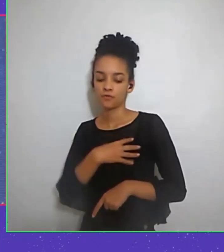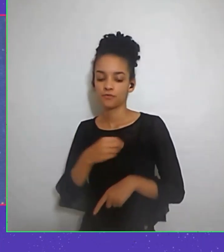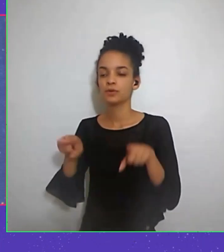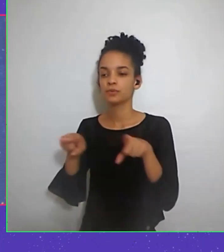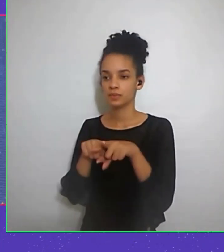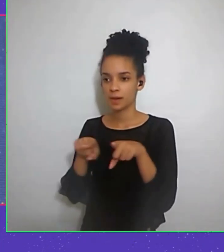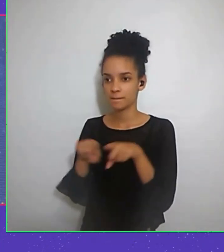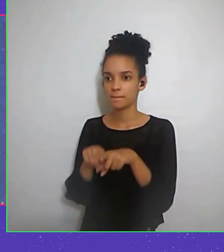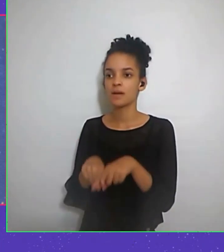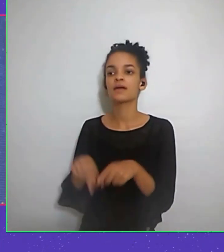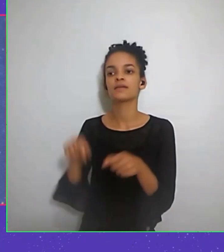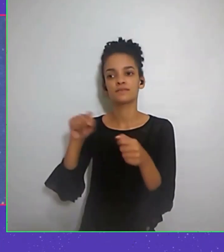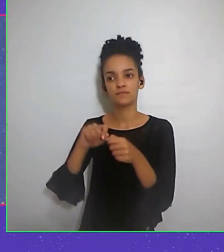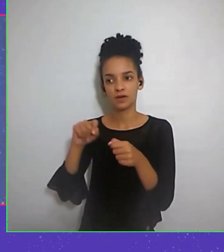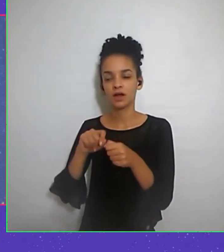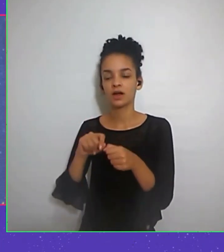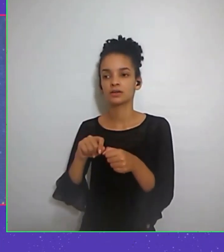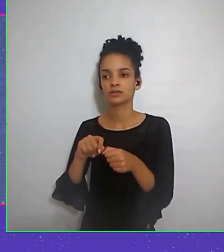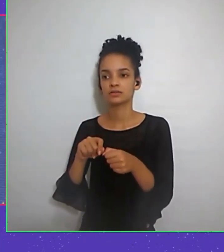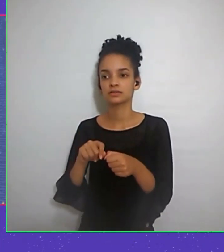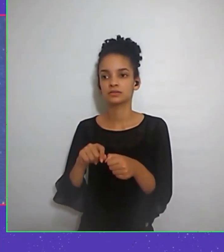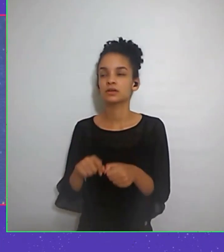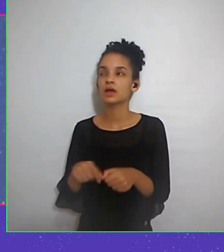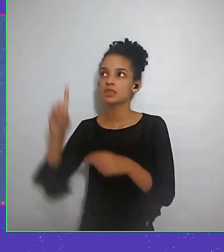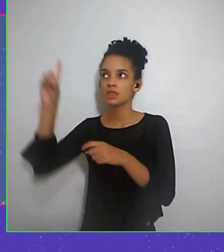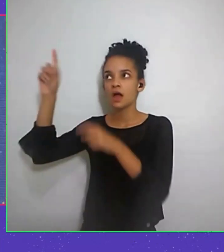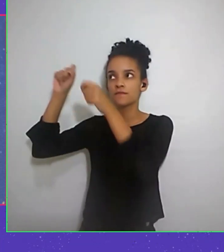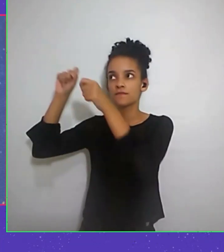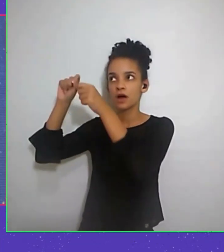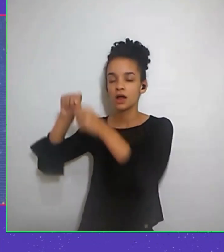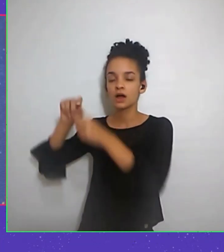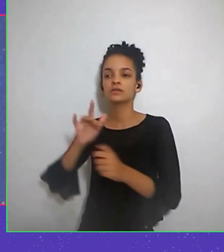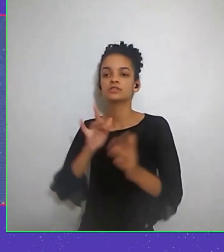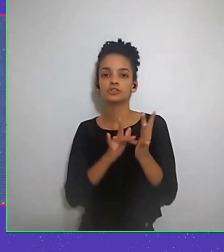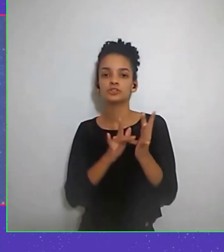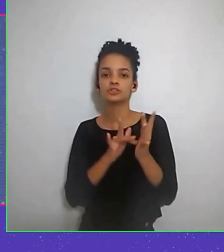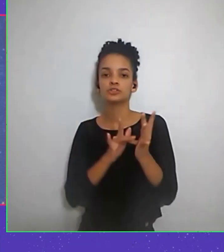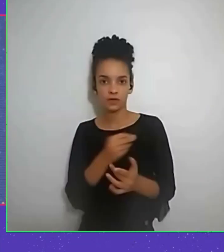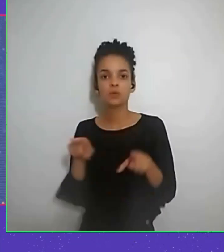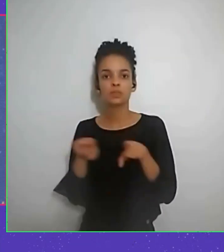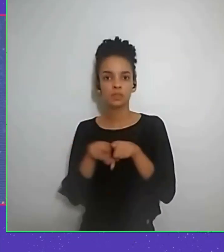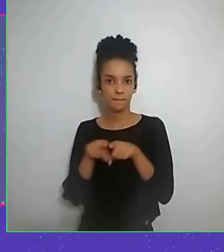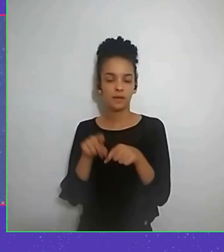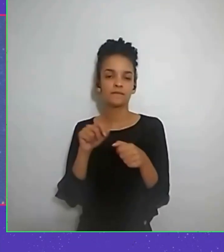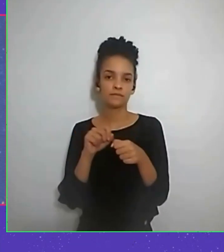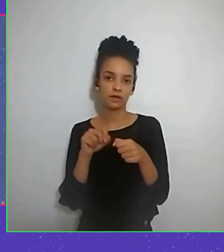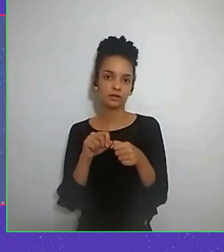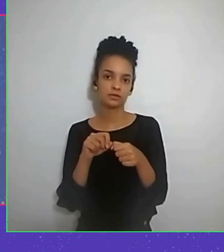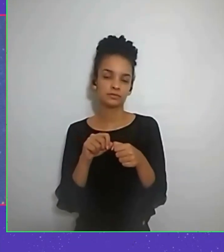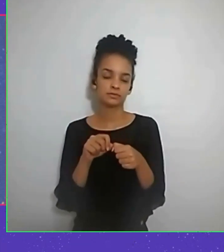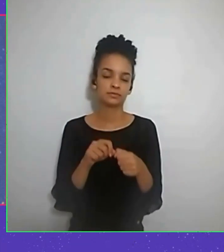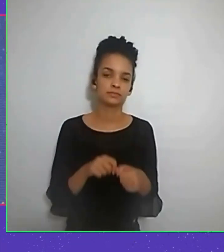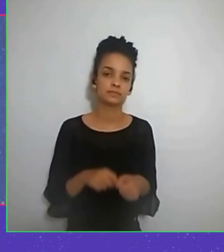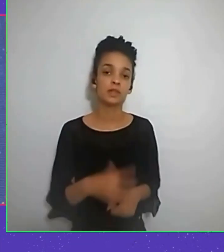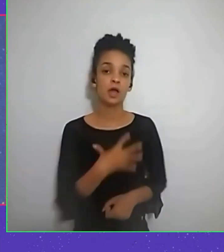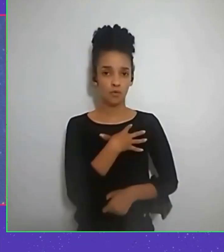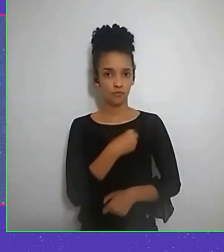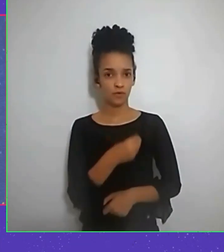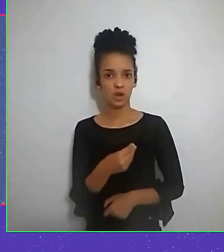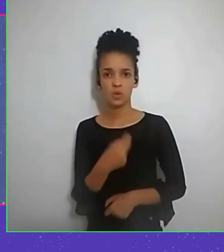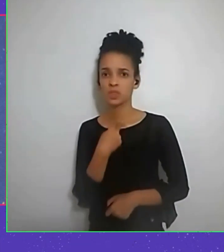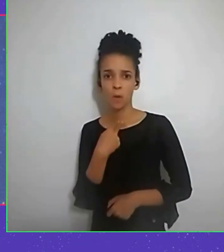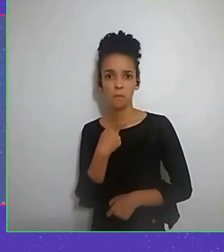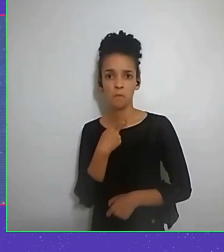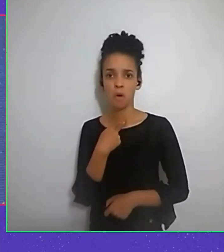semelhantemente o faz. O Filho não tem autonomia